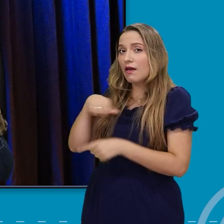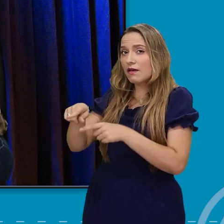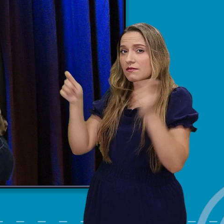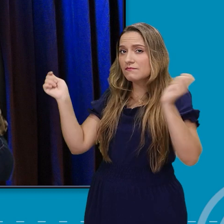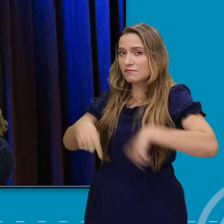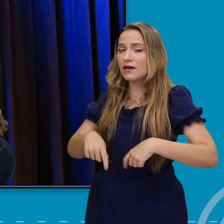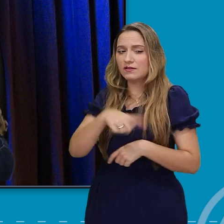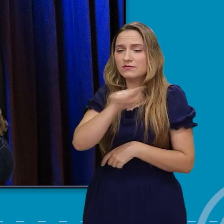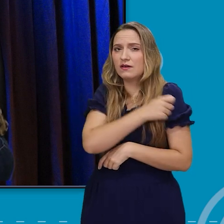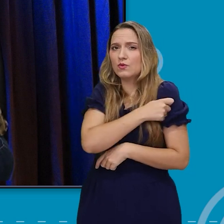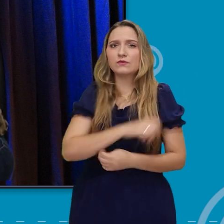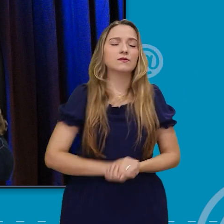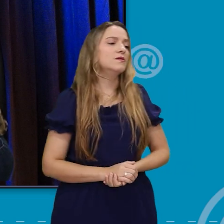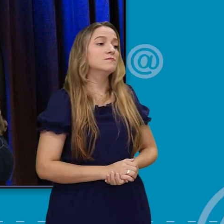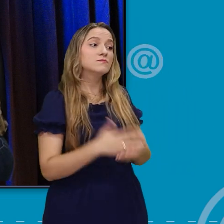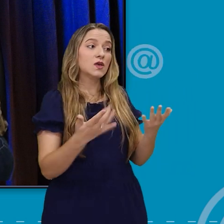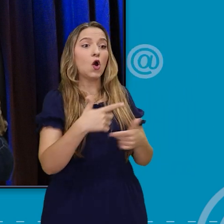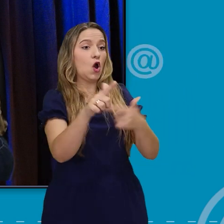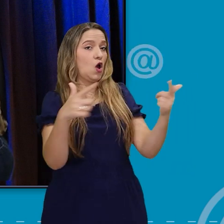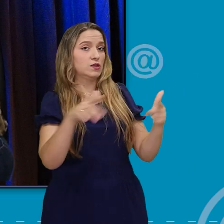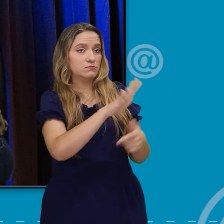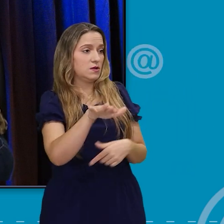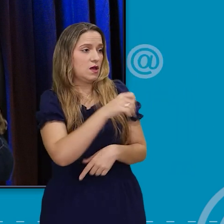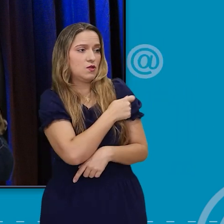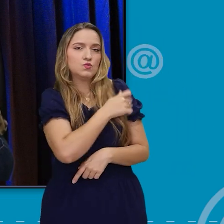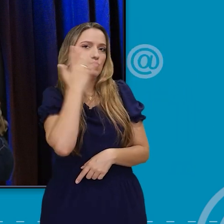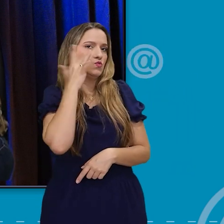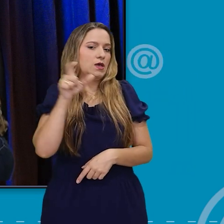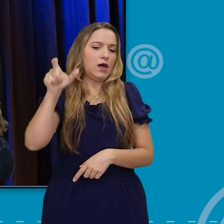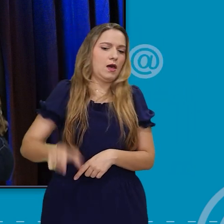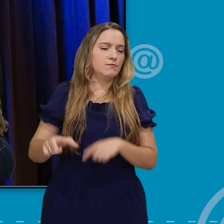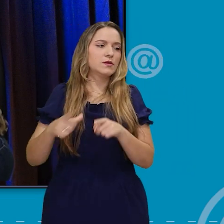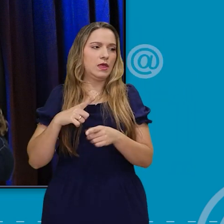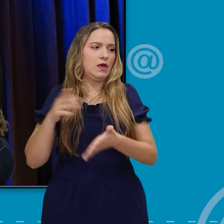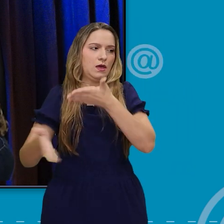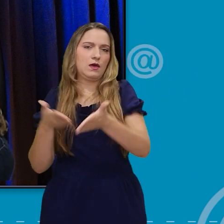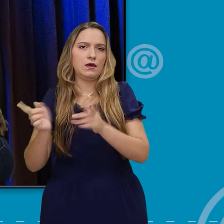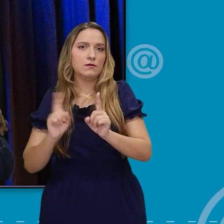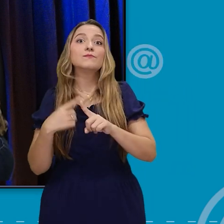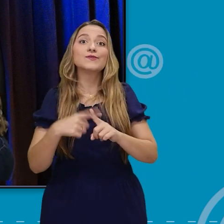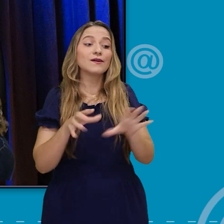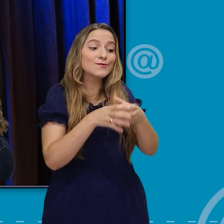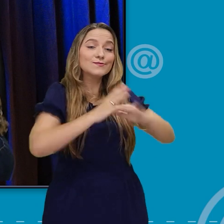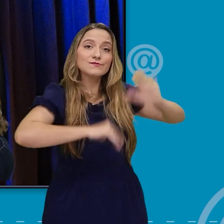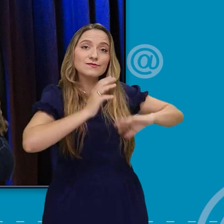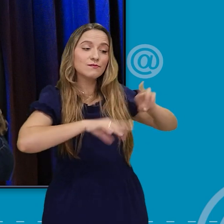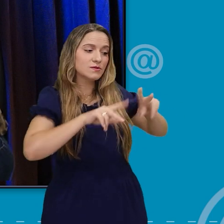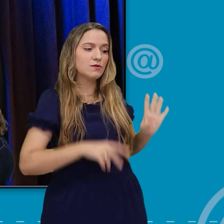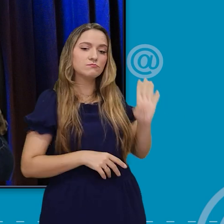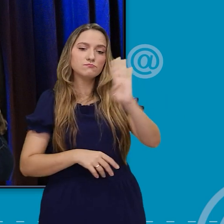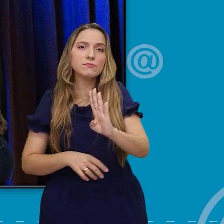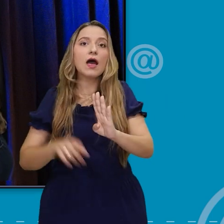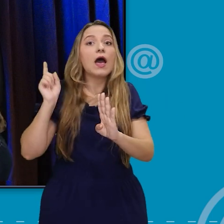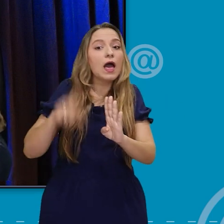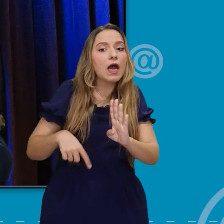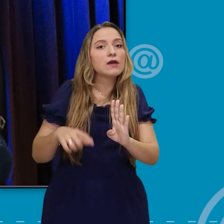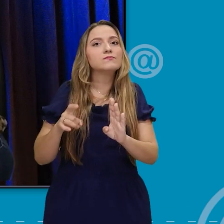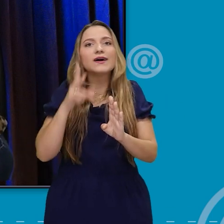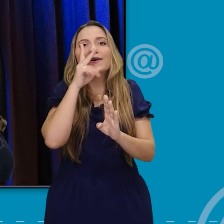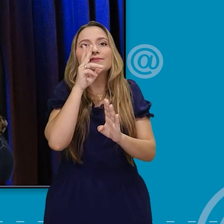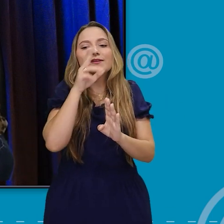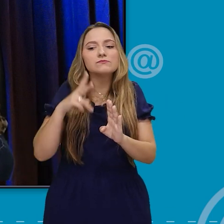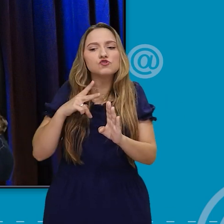as outras crianças não sabem do processo. Por quê? O que acontece? A equipe multi ela faz uma avaliação em loco, observa a criança e ela vai ser encaminhada